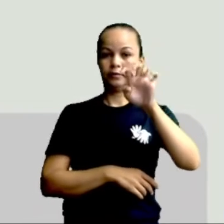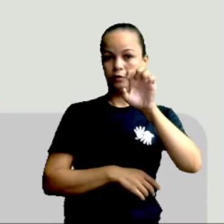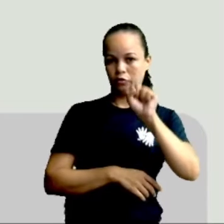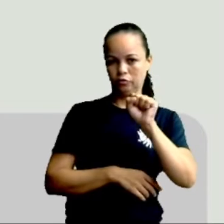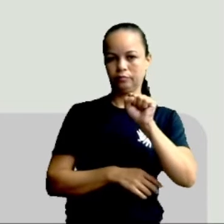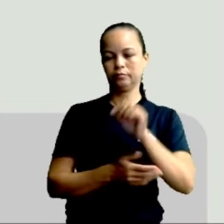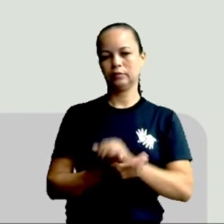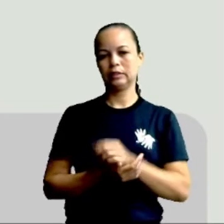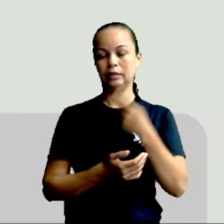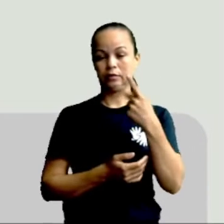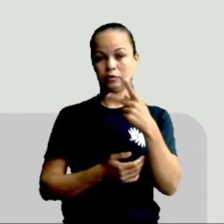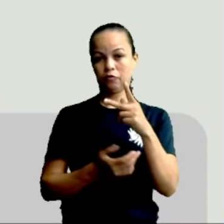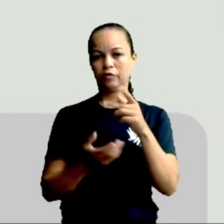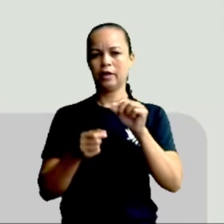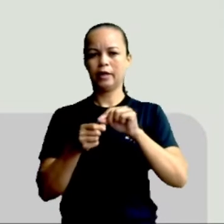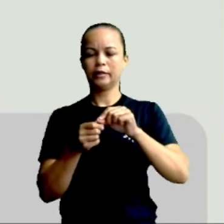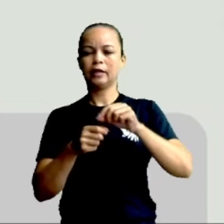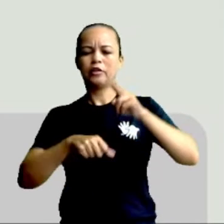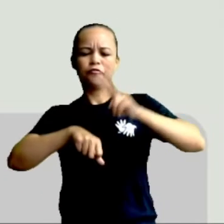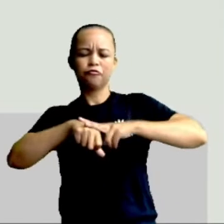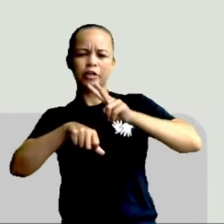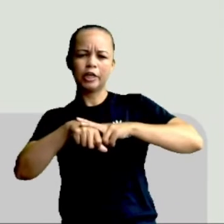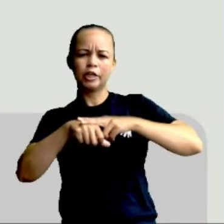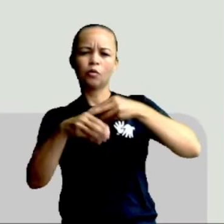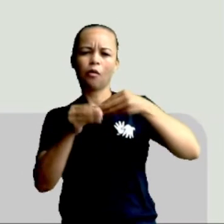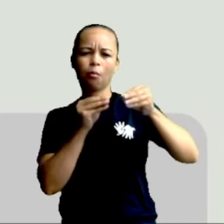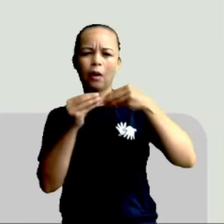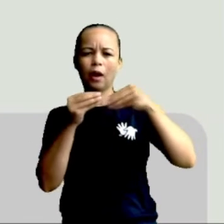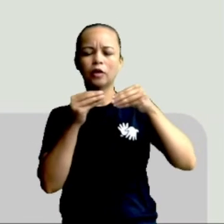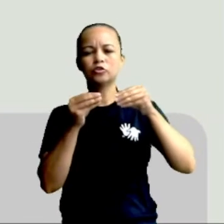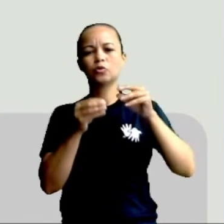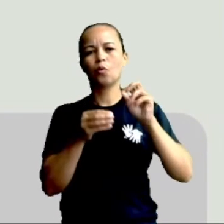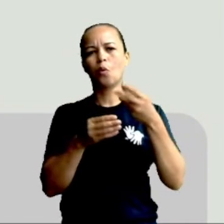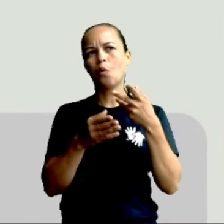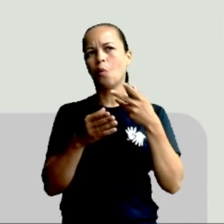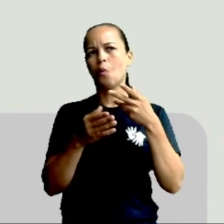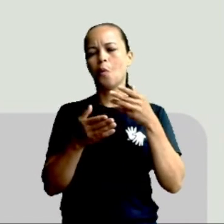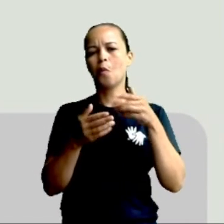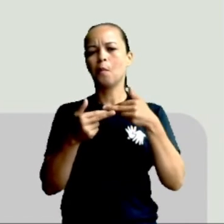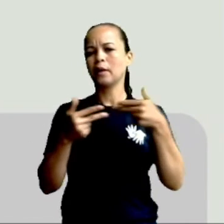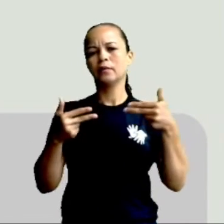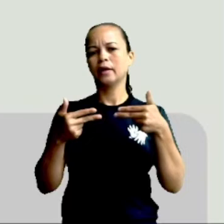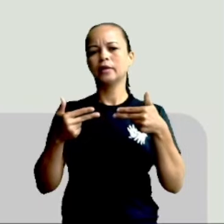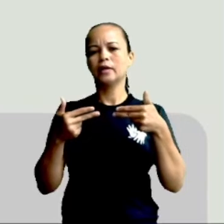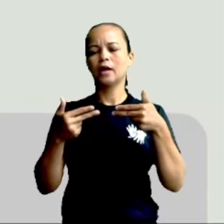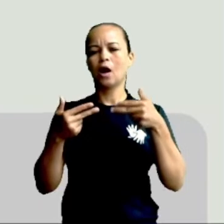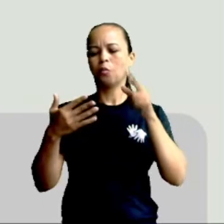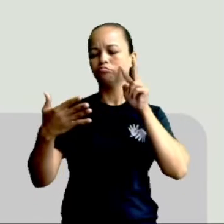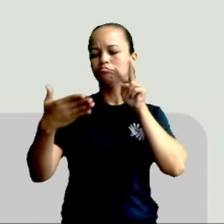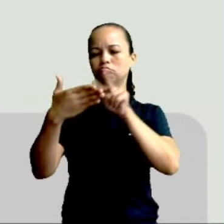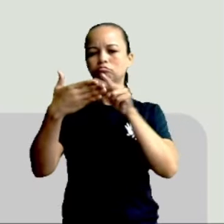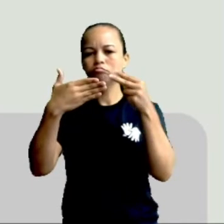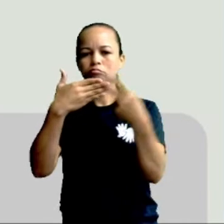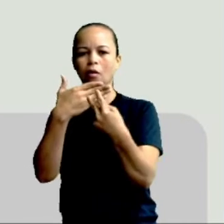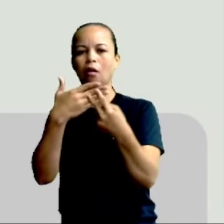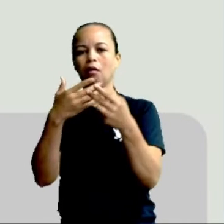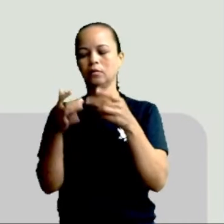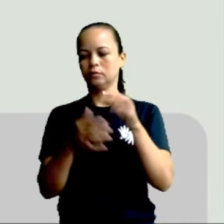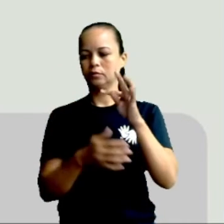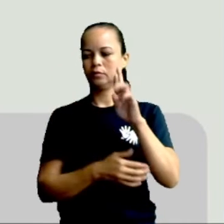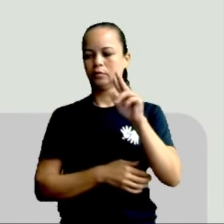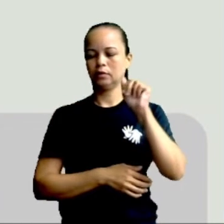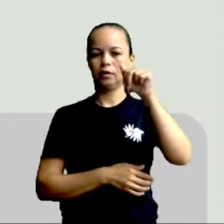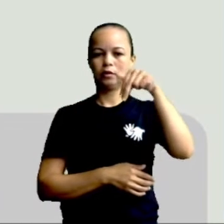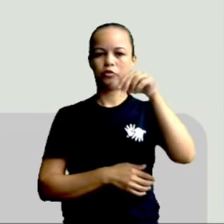feitas de vidro, plástico, tá? Ou algum material transparente. Então eu tenho aqui alguns tipos de lente. Eu